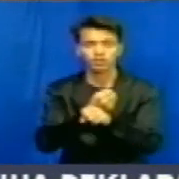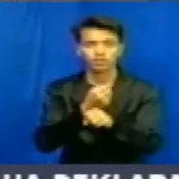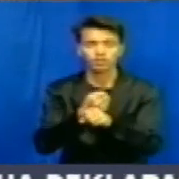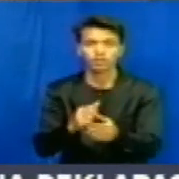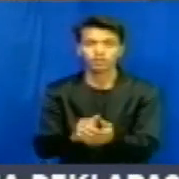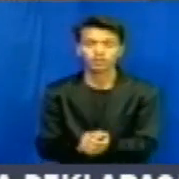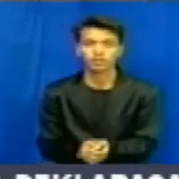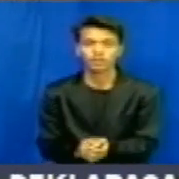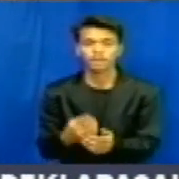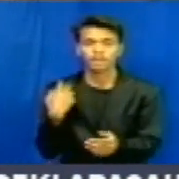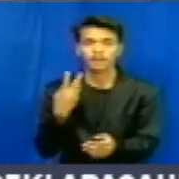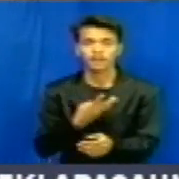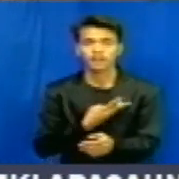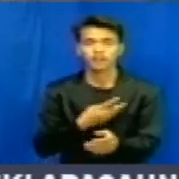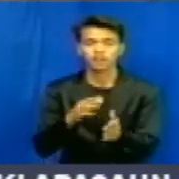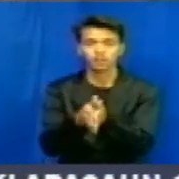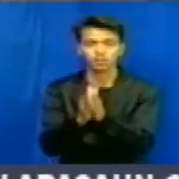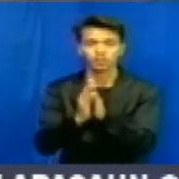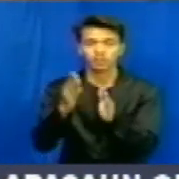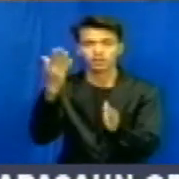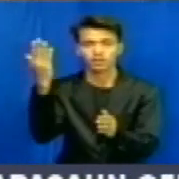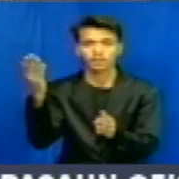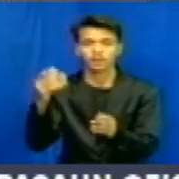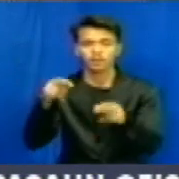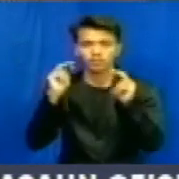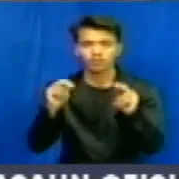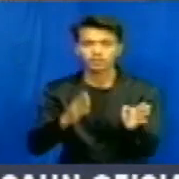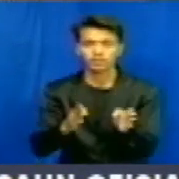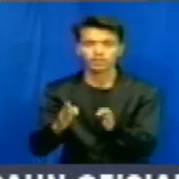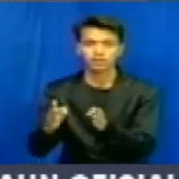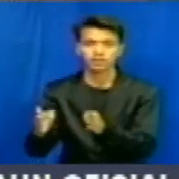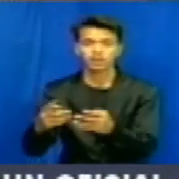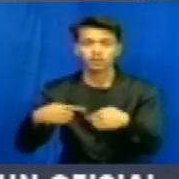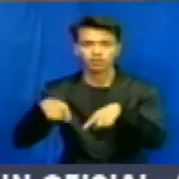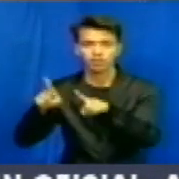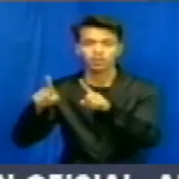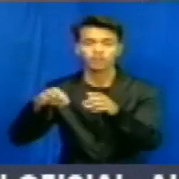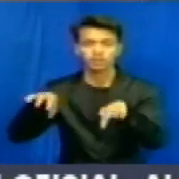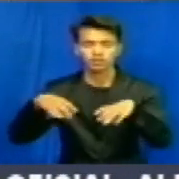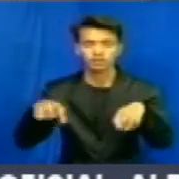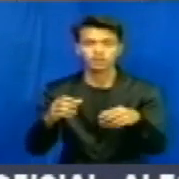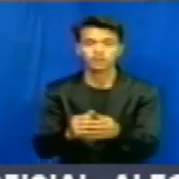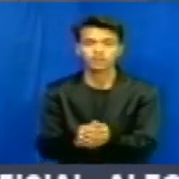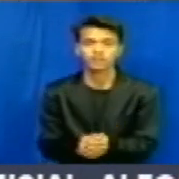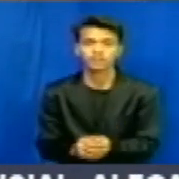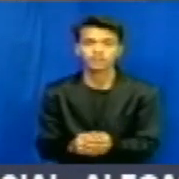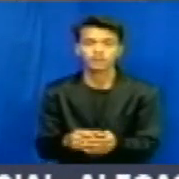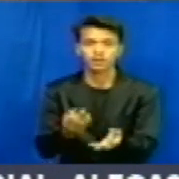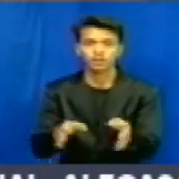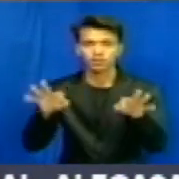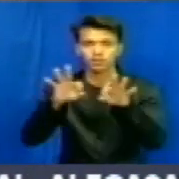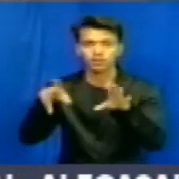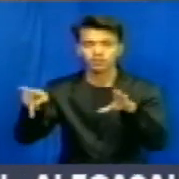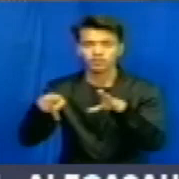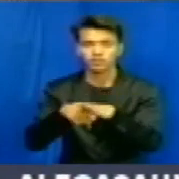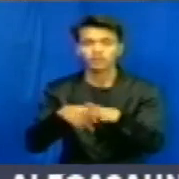dalma buat neve ba kita lespeta e da neve que se husu iha neba. Tam persija preparação antes, molok atu ba serviço ninian. Neve importante é sir ne participação ne